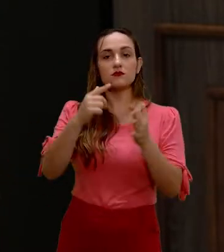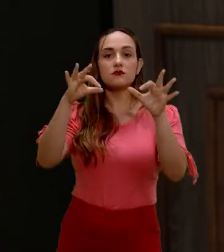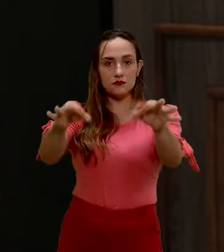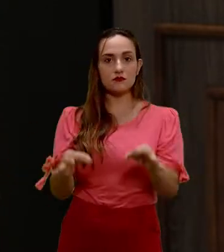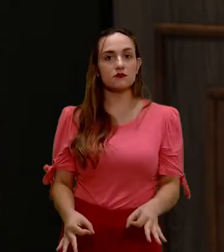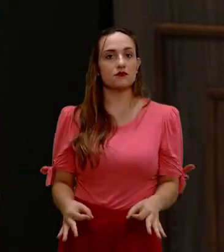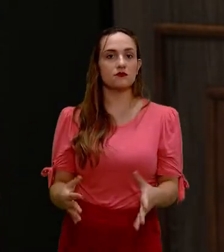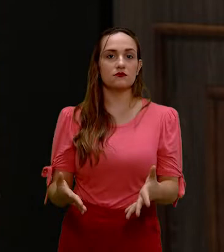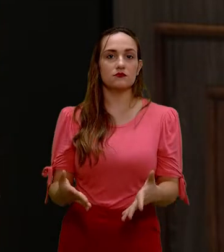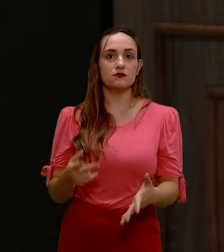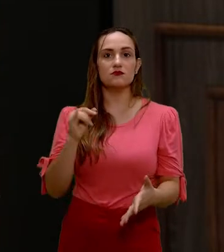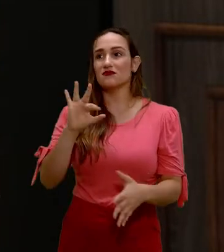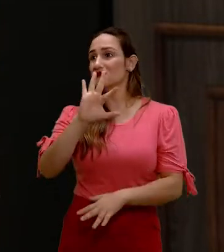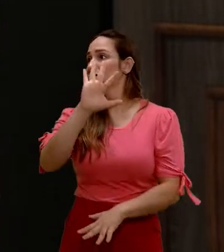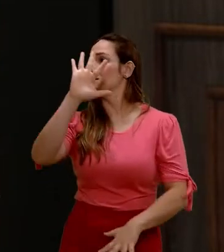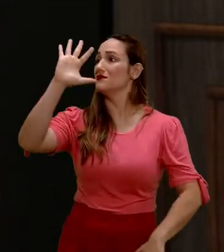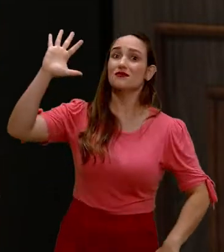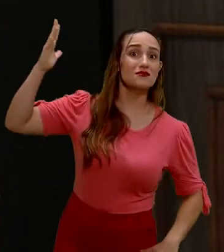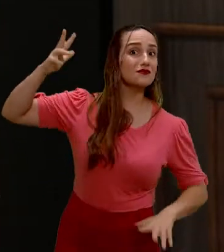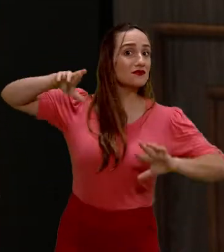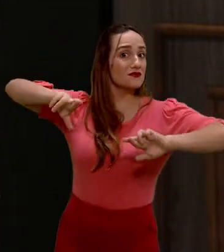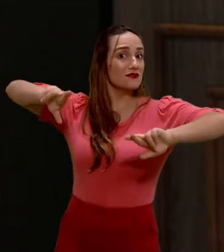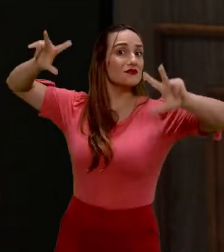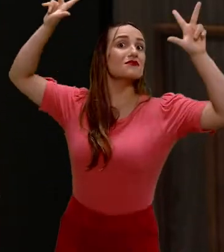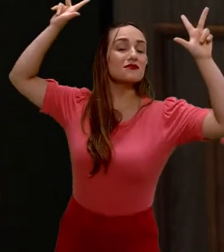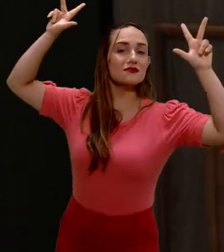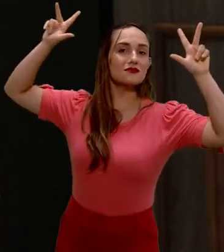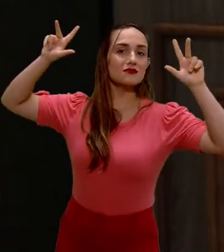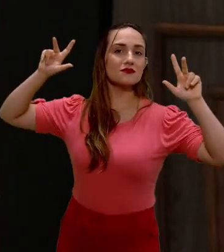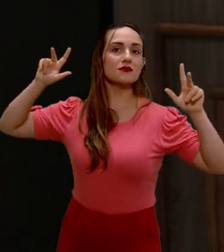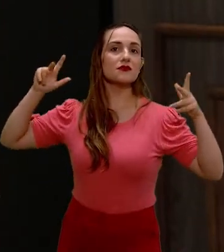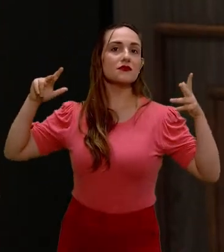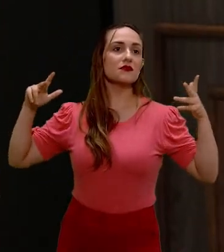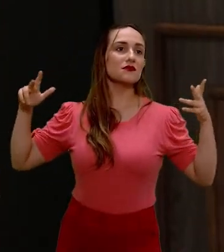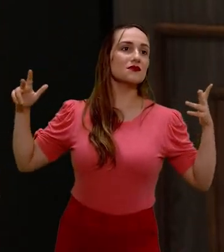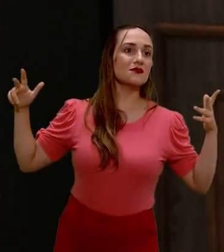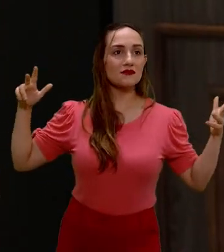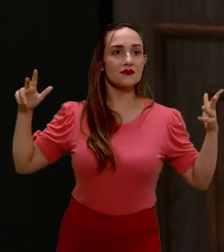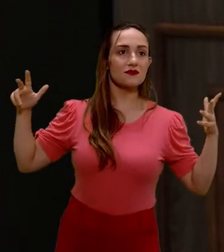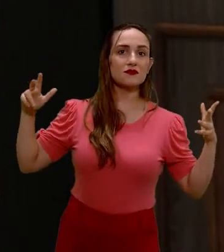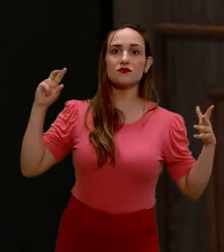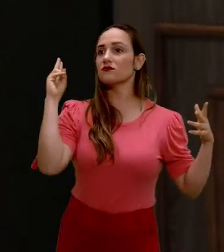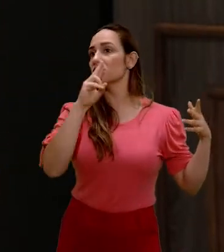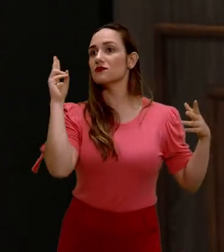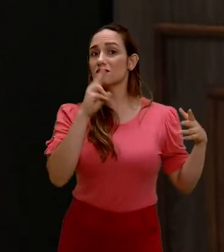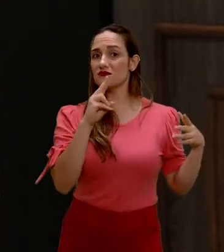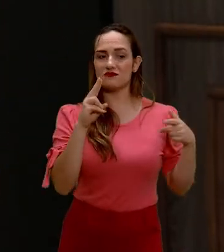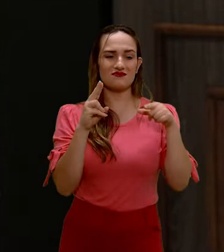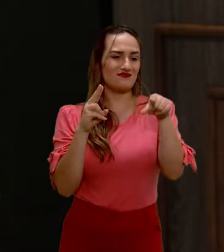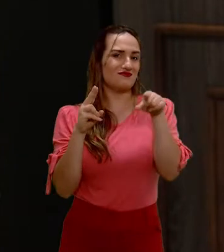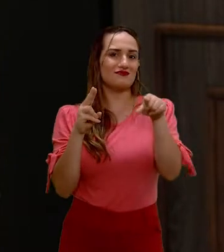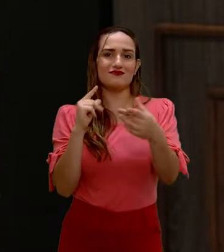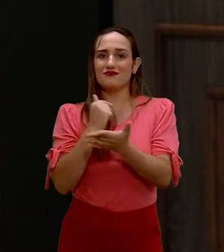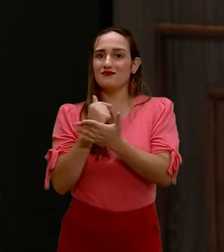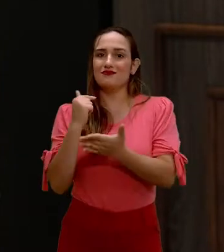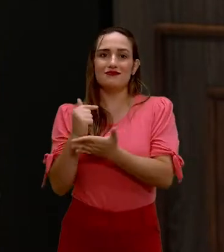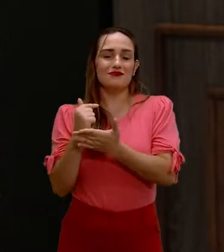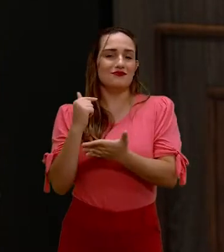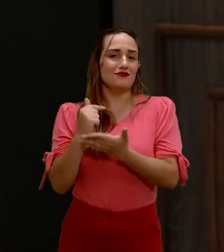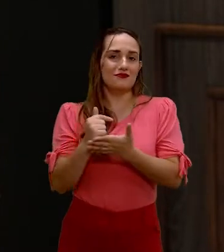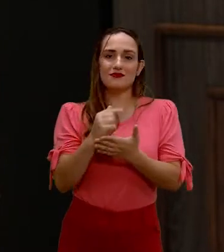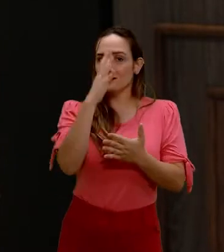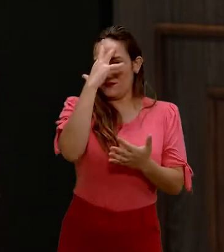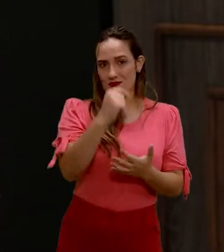ela não atua em determinado processinho. Então, se há uma situação de urgência, o cartório